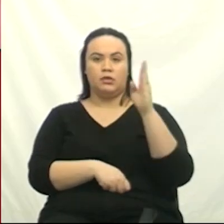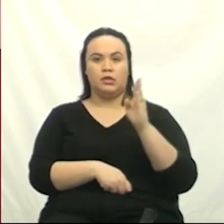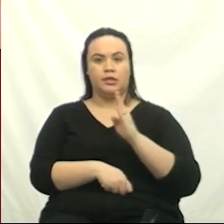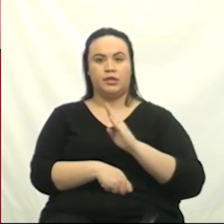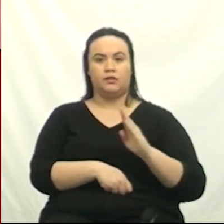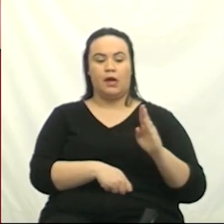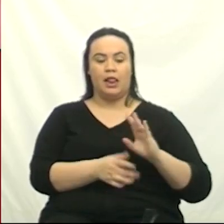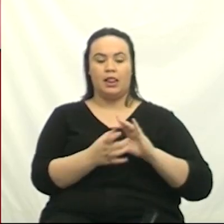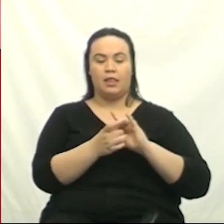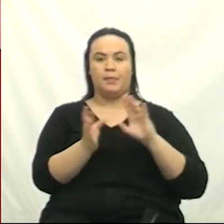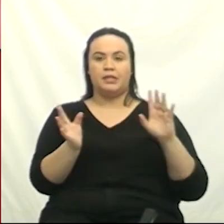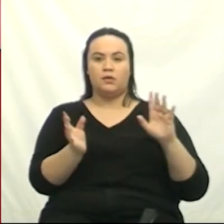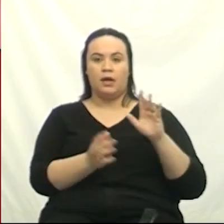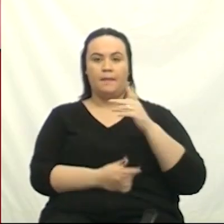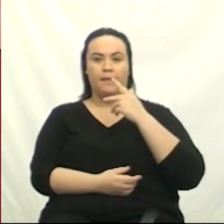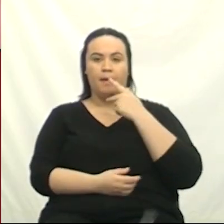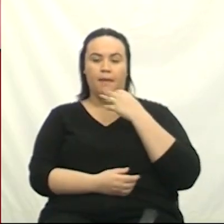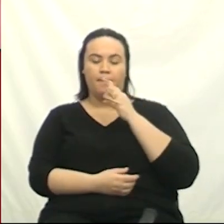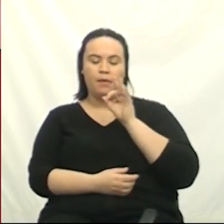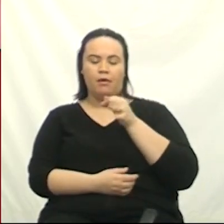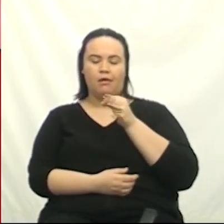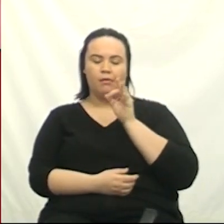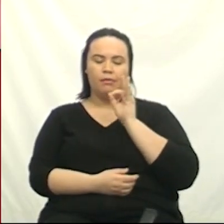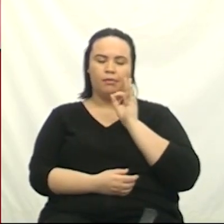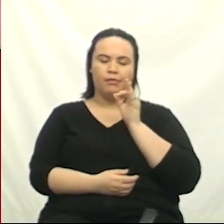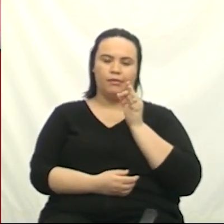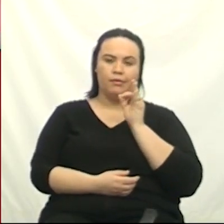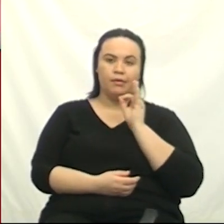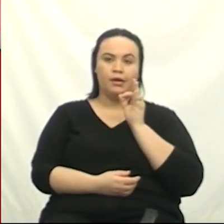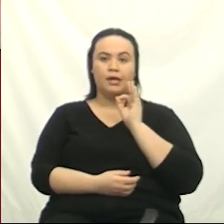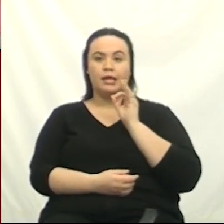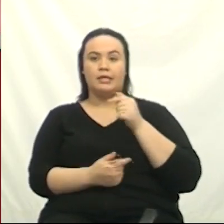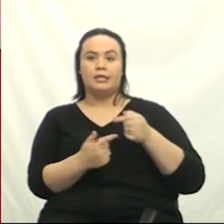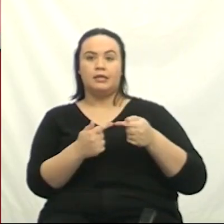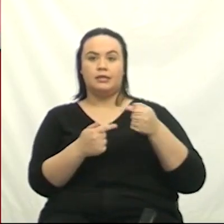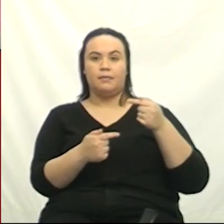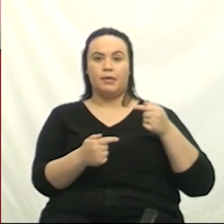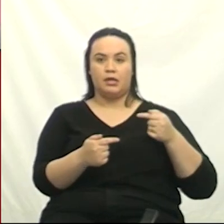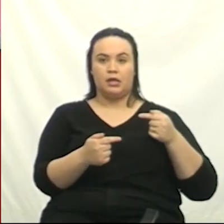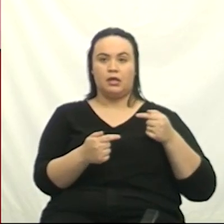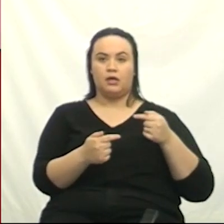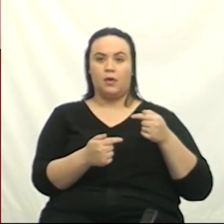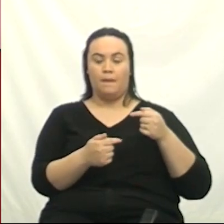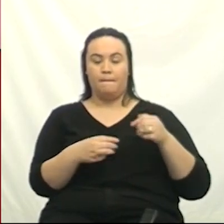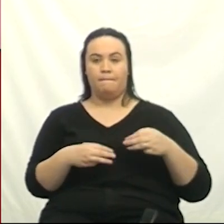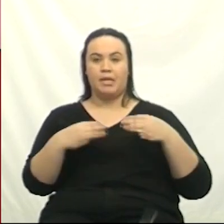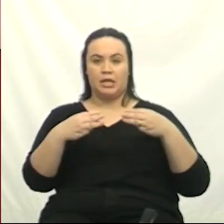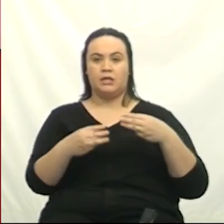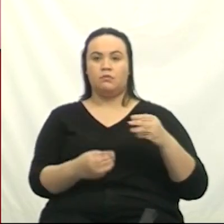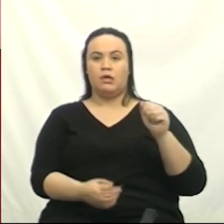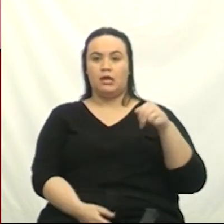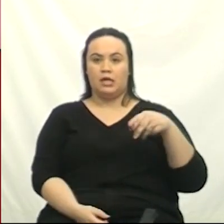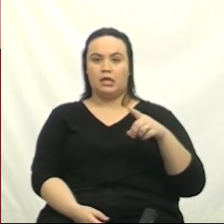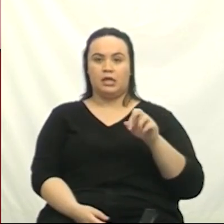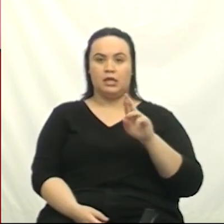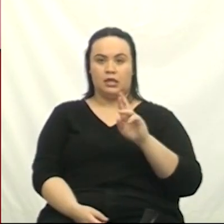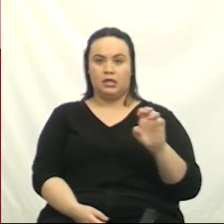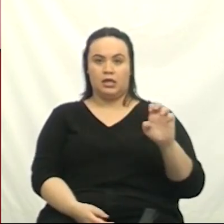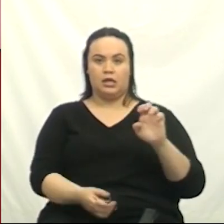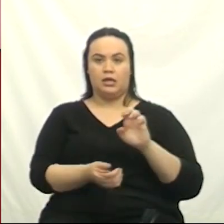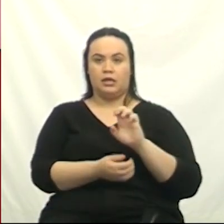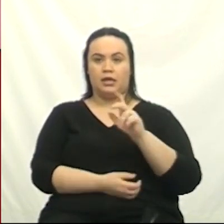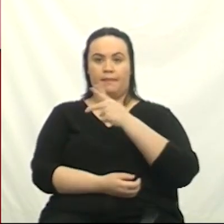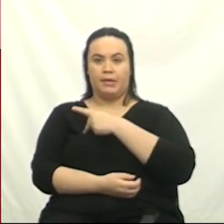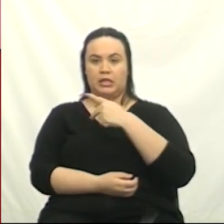maconha e ontem nessa semana o ministro André Mendonça que é